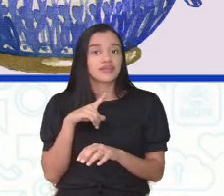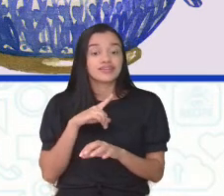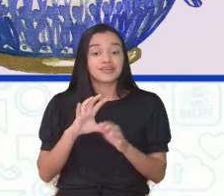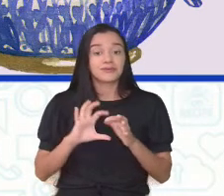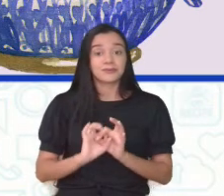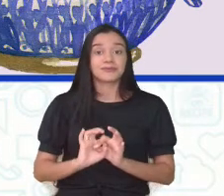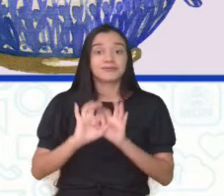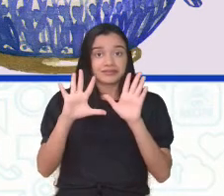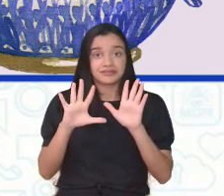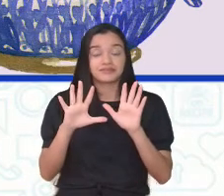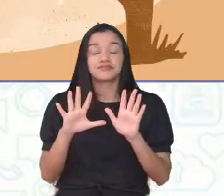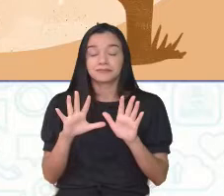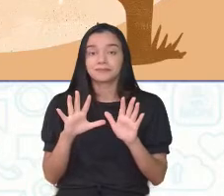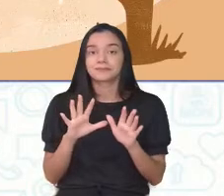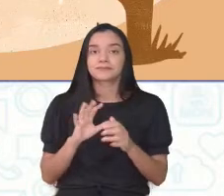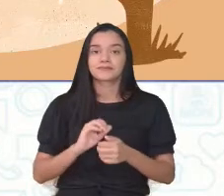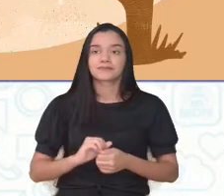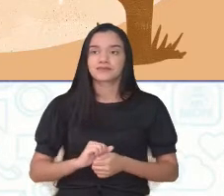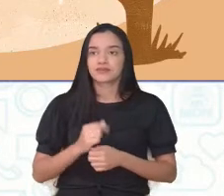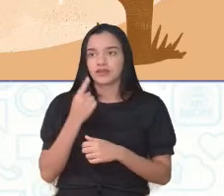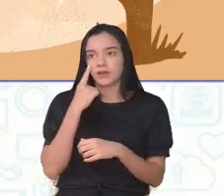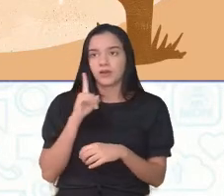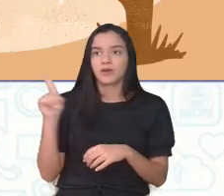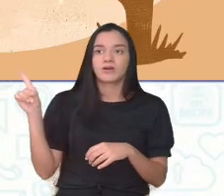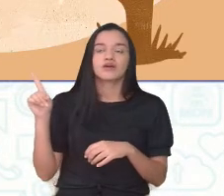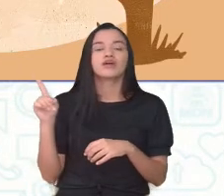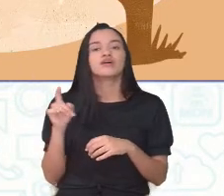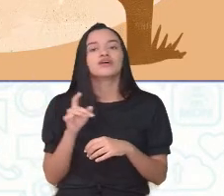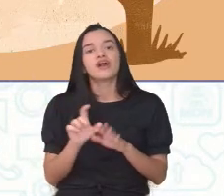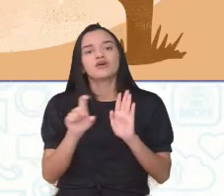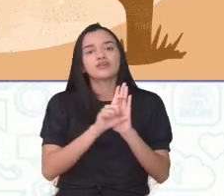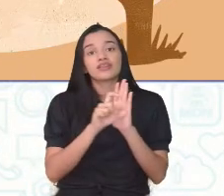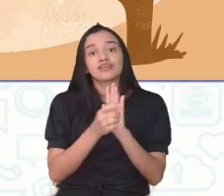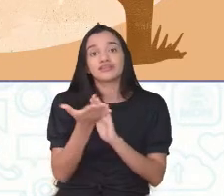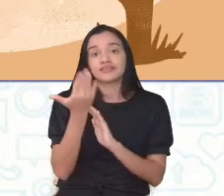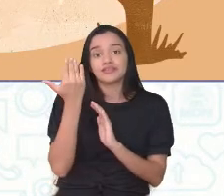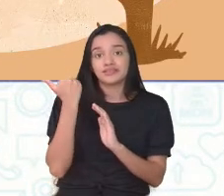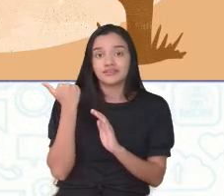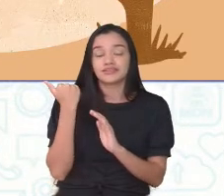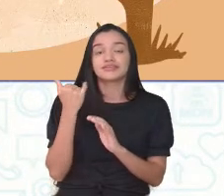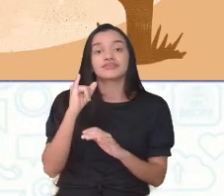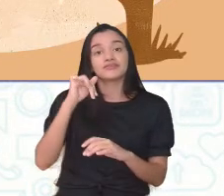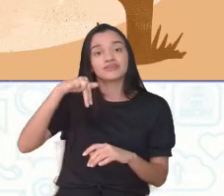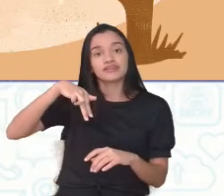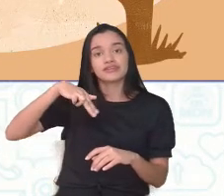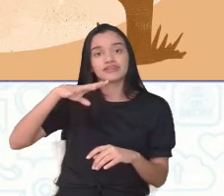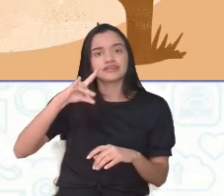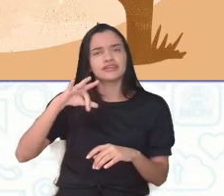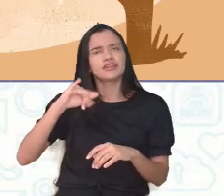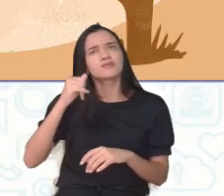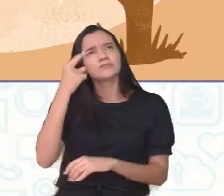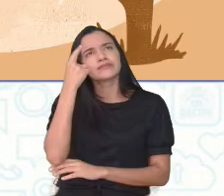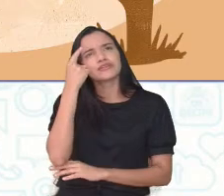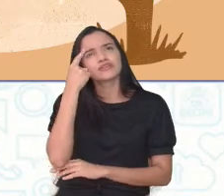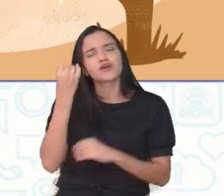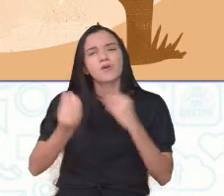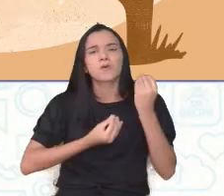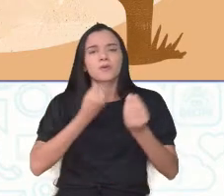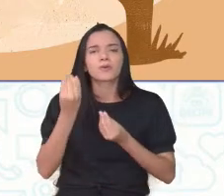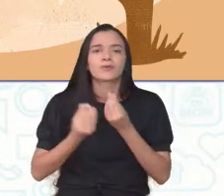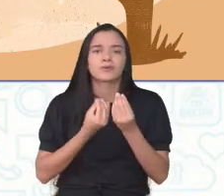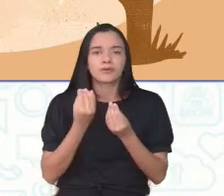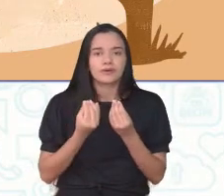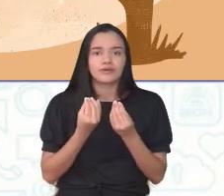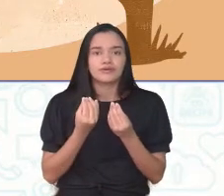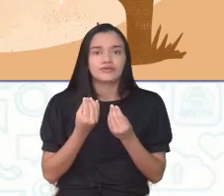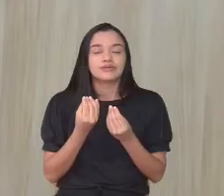livre. Isso, né? O trecho anterior está predominantemente no discurso indireto. Vamos pensar em como ele ficaria totalmente